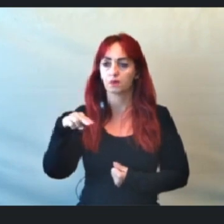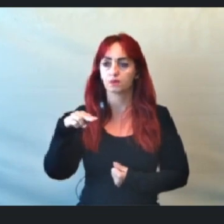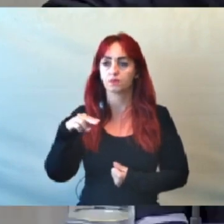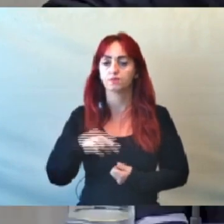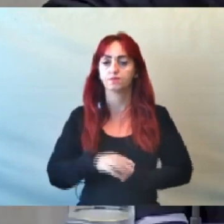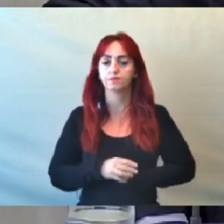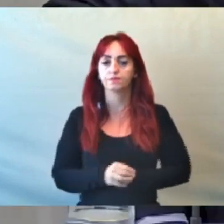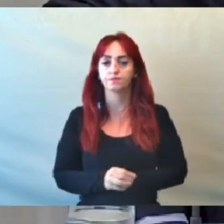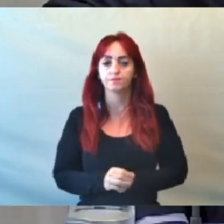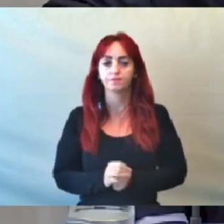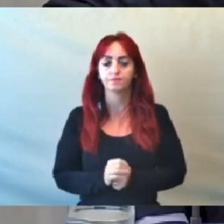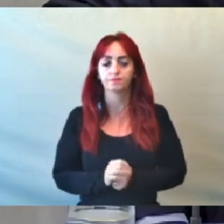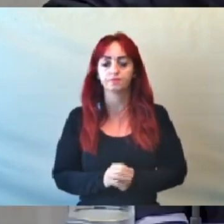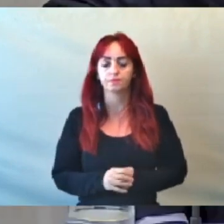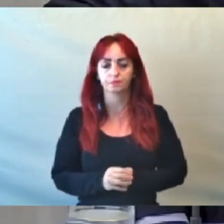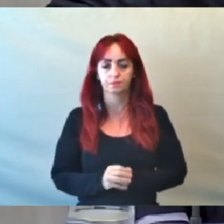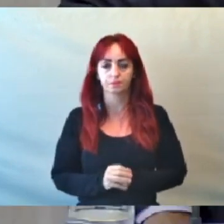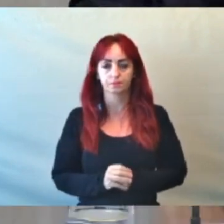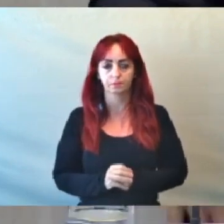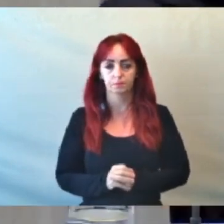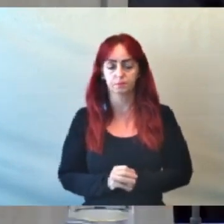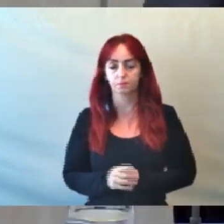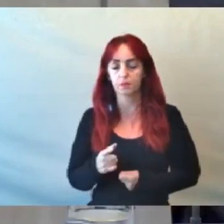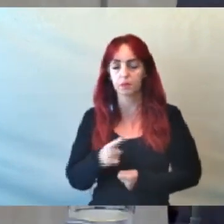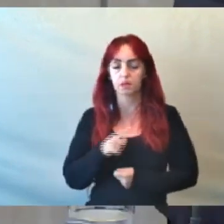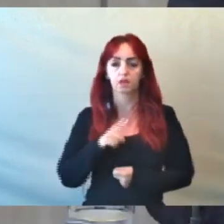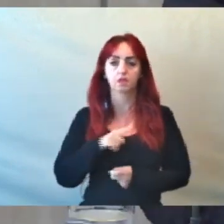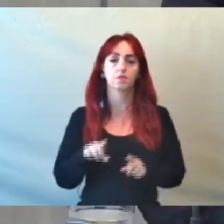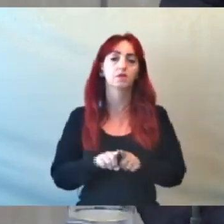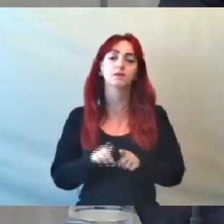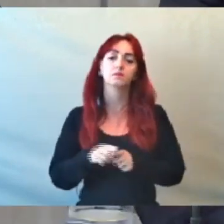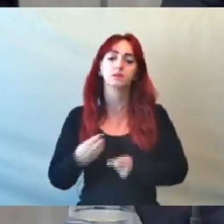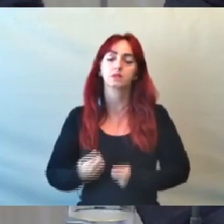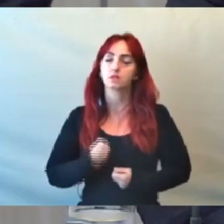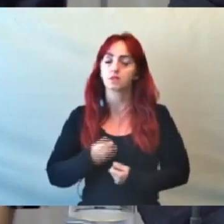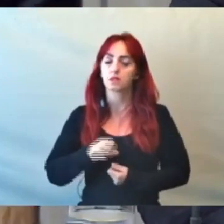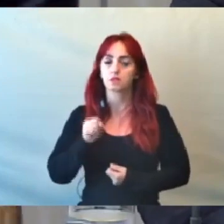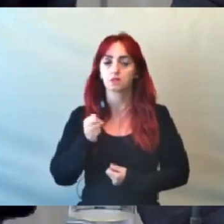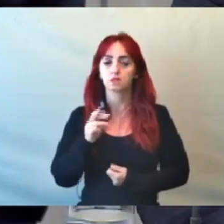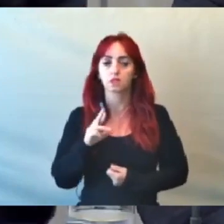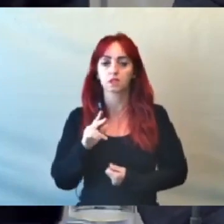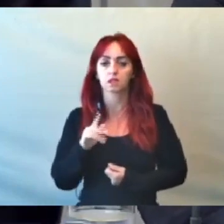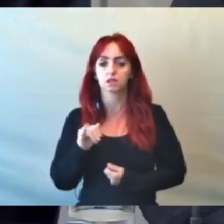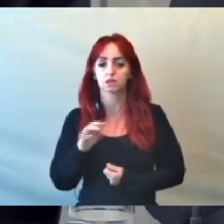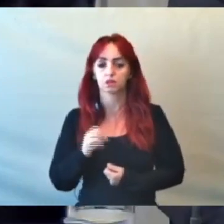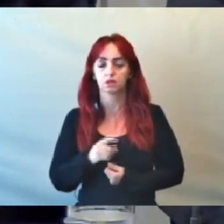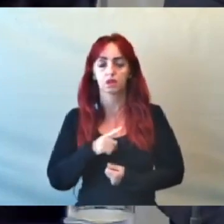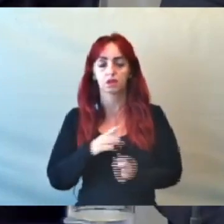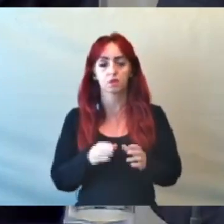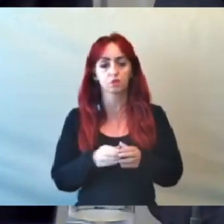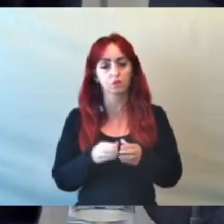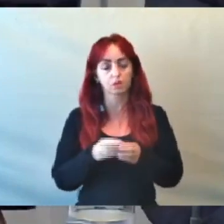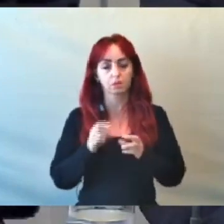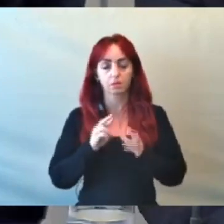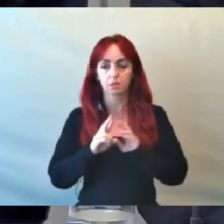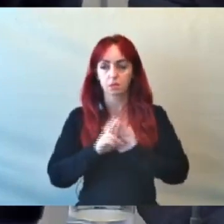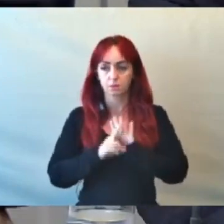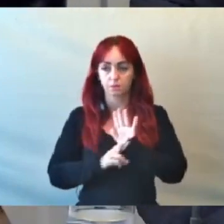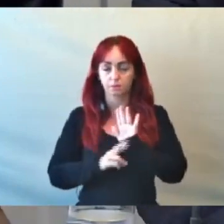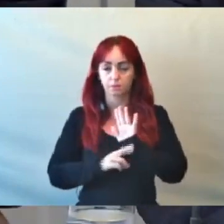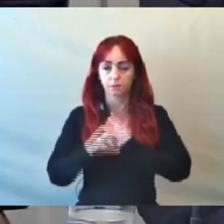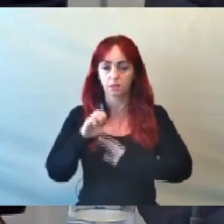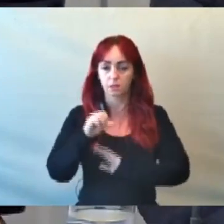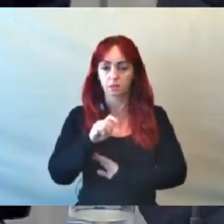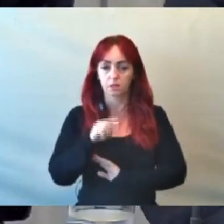E o presente, vereador Sérgio Fernando. Então, havendo o quórum regimental às 9 horas e 53 minutos, com a presença dos